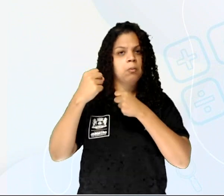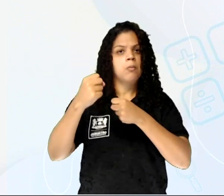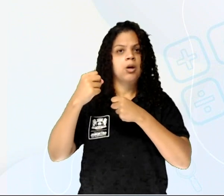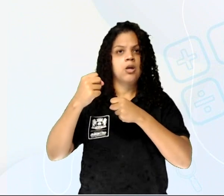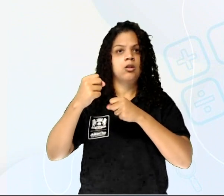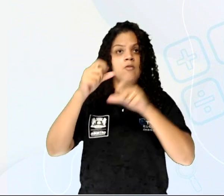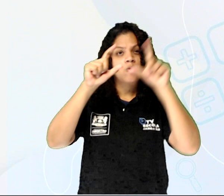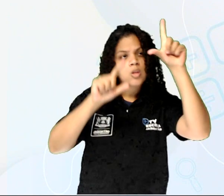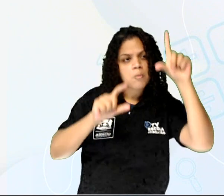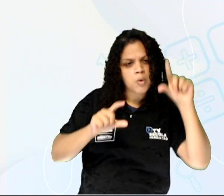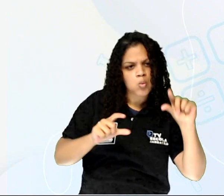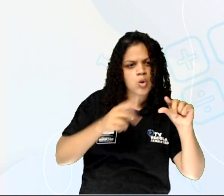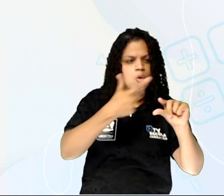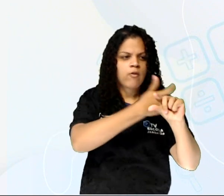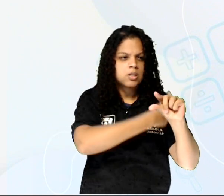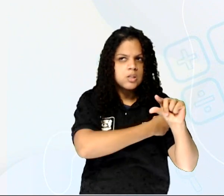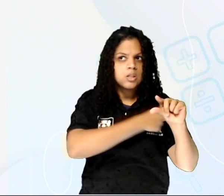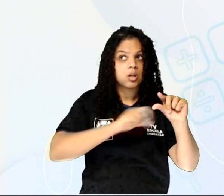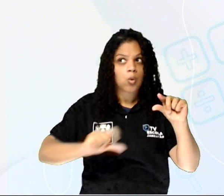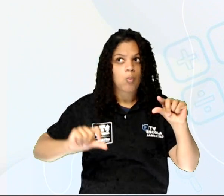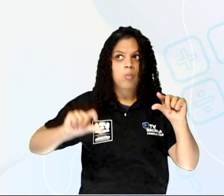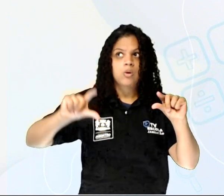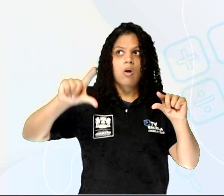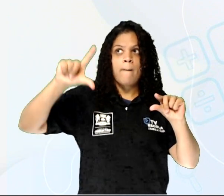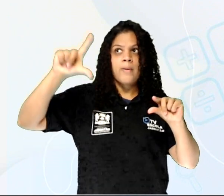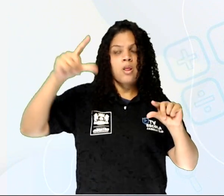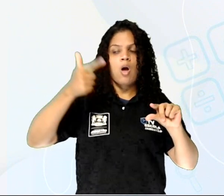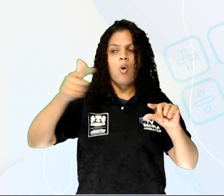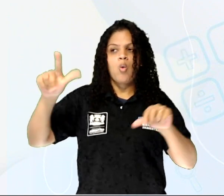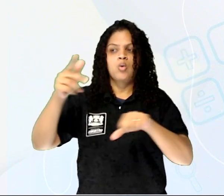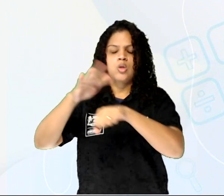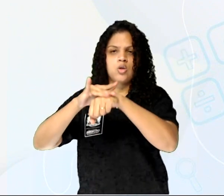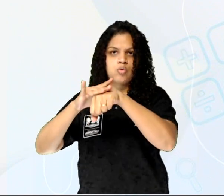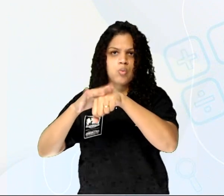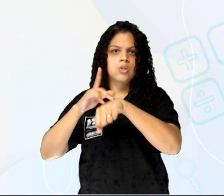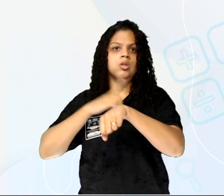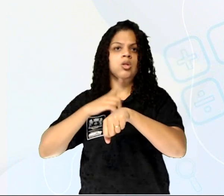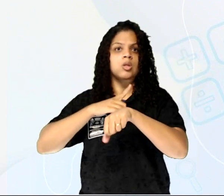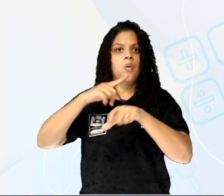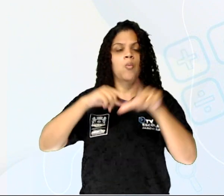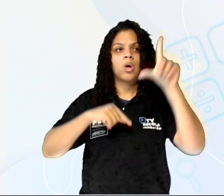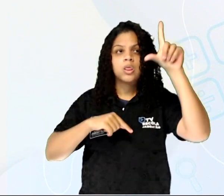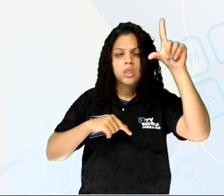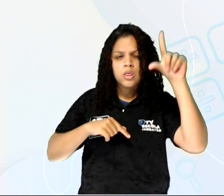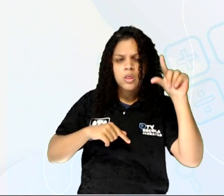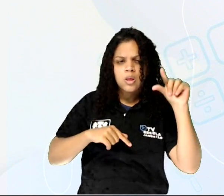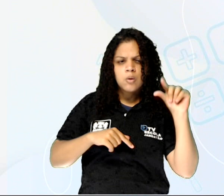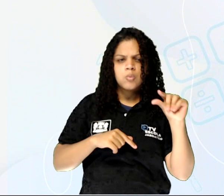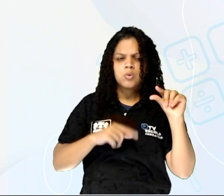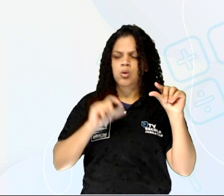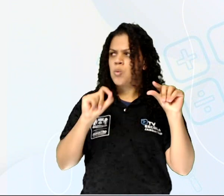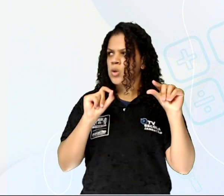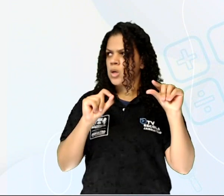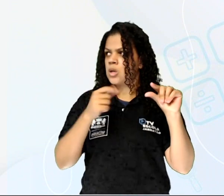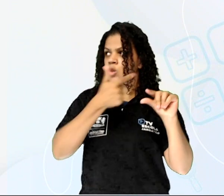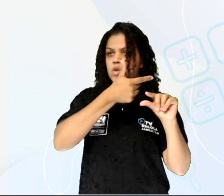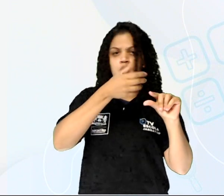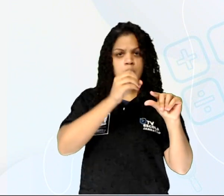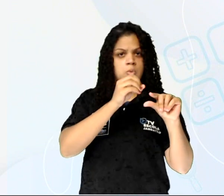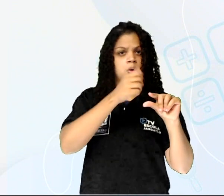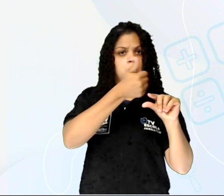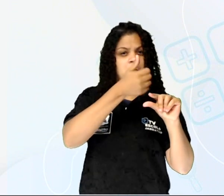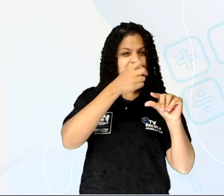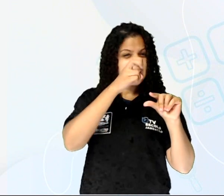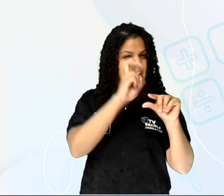da vacinação. Então, a gente observa aí que existe uma diminuição. Em 2015, a gente chegou